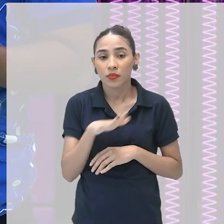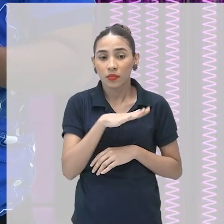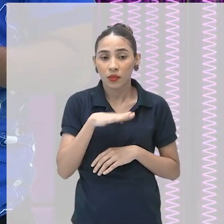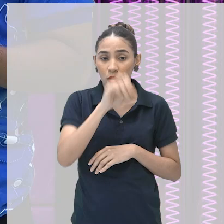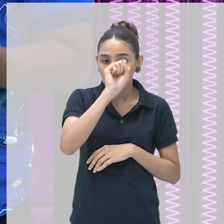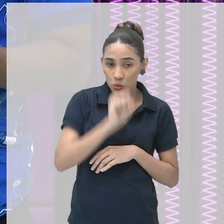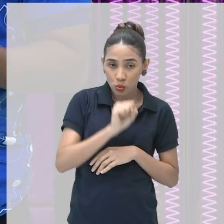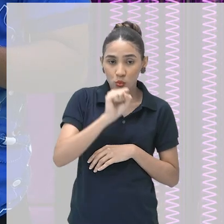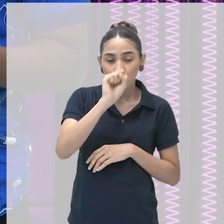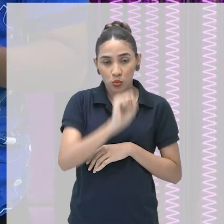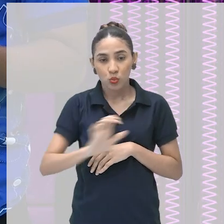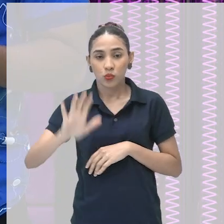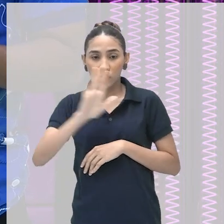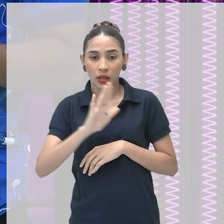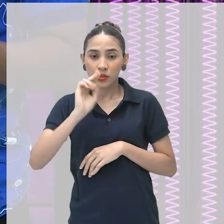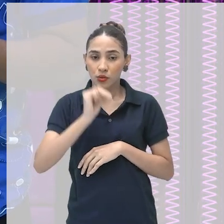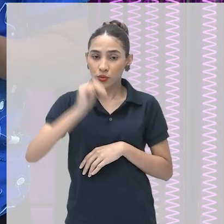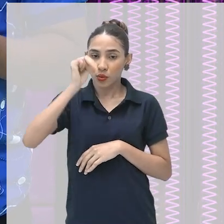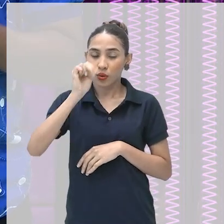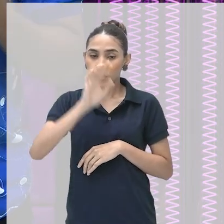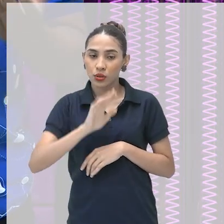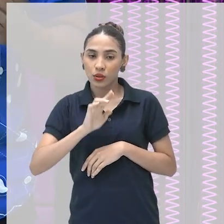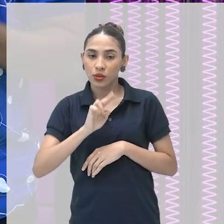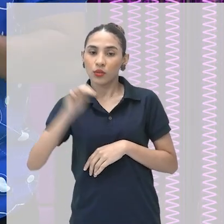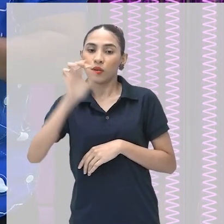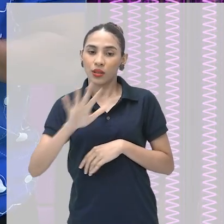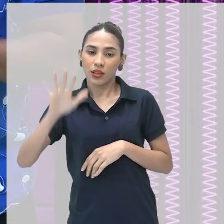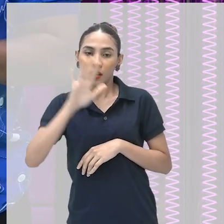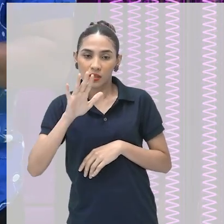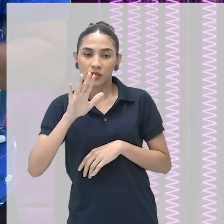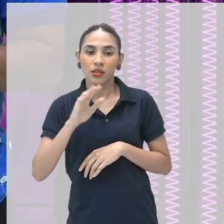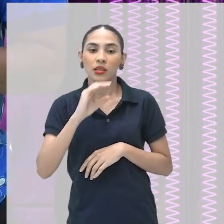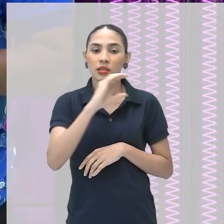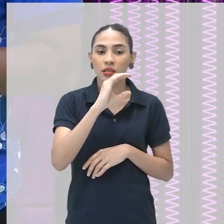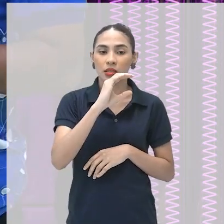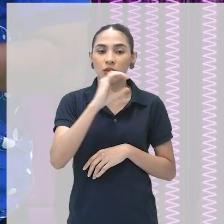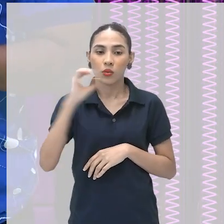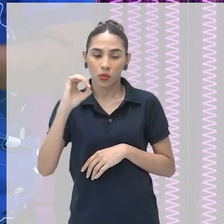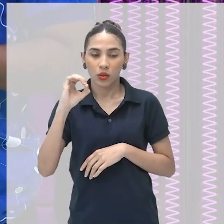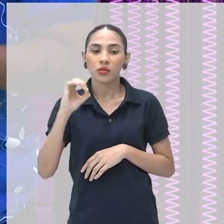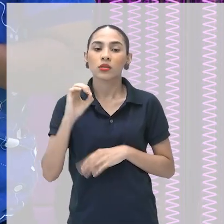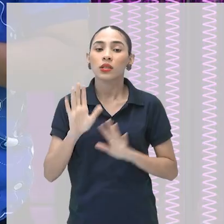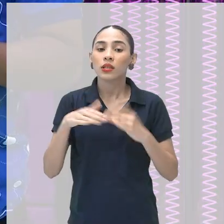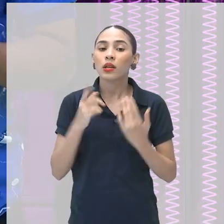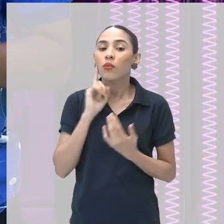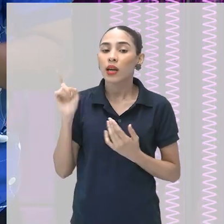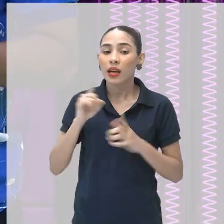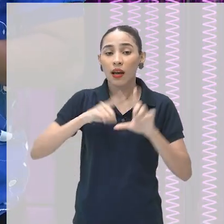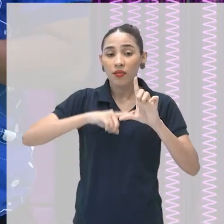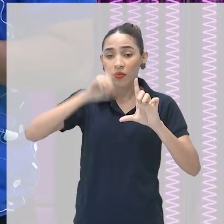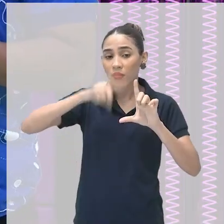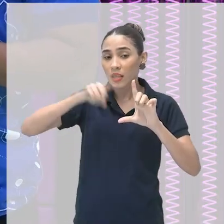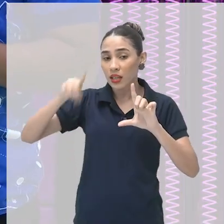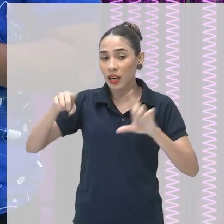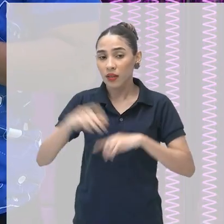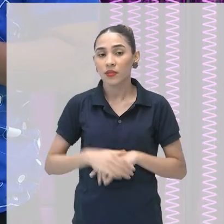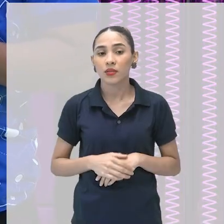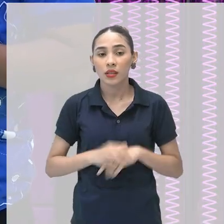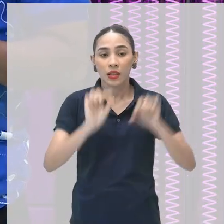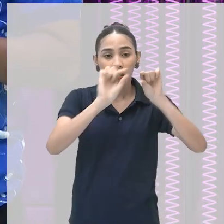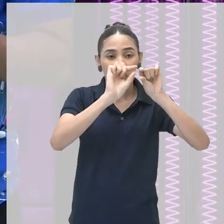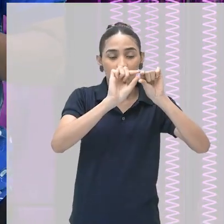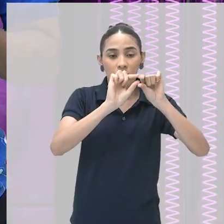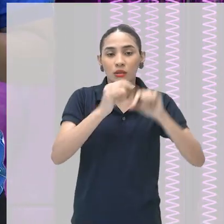Sul, Sudeste, Norte, Nordeste e Centro-Oeste. Então, aqui são as nossas variáveis e na